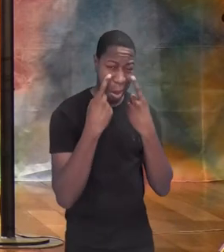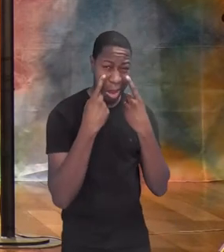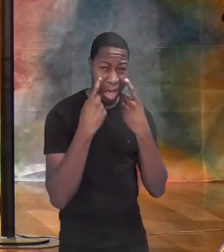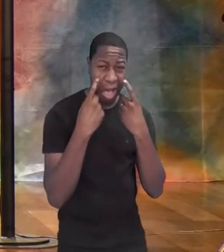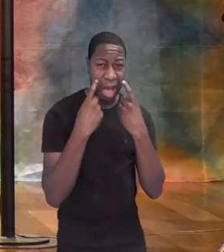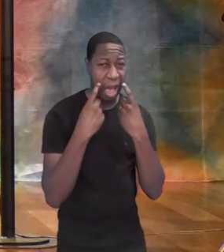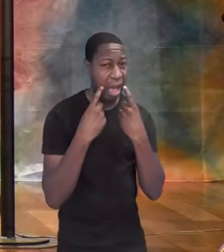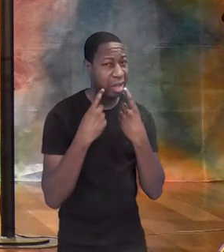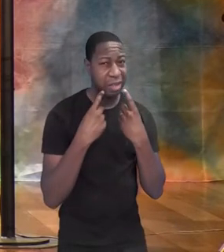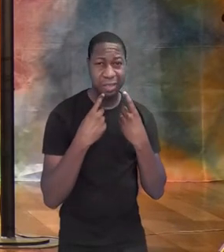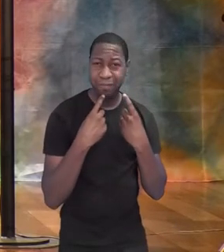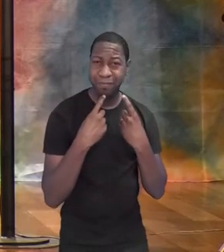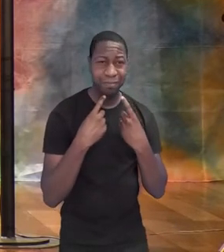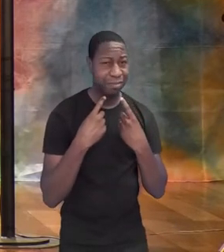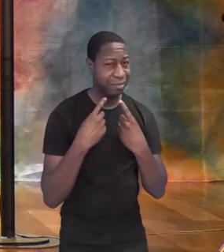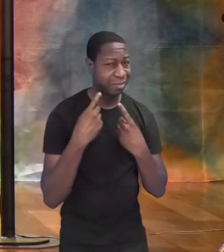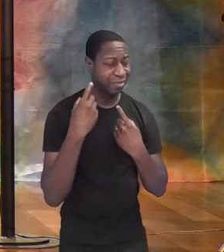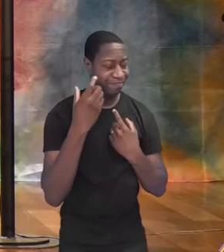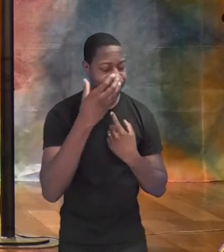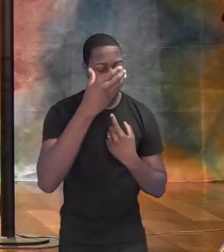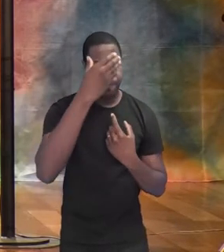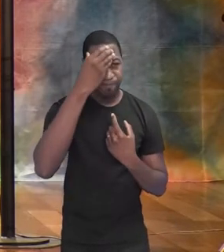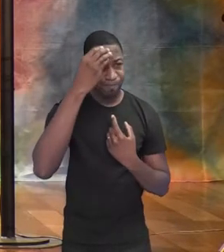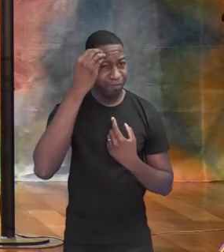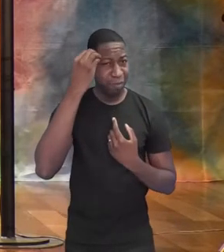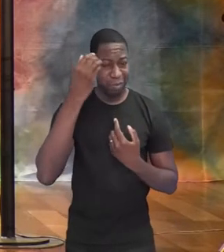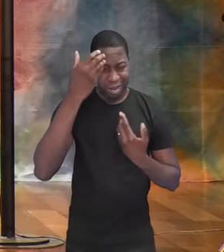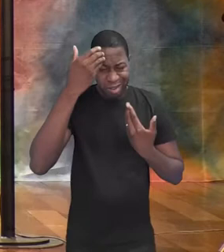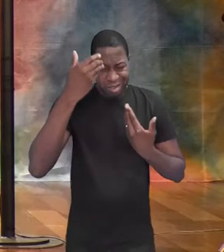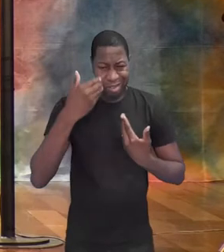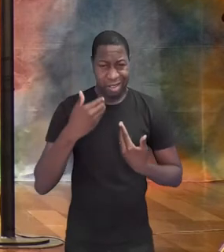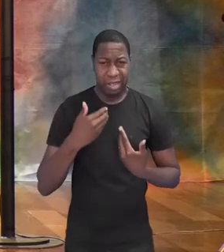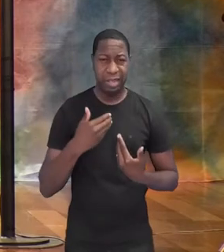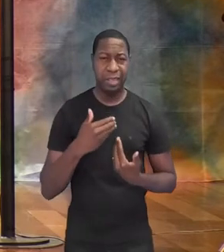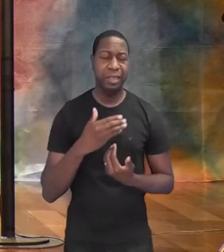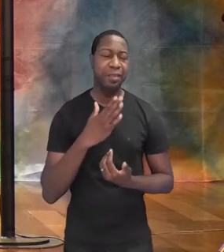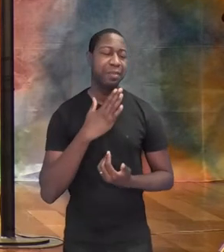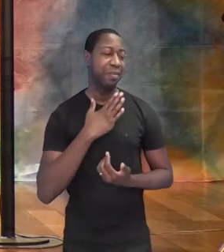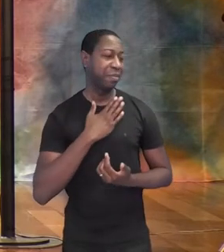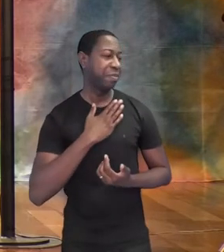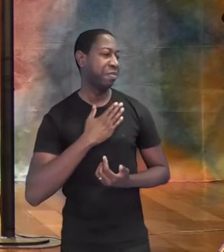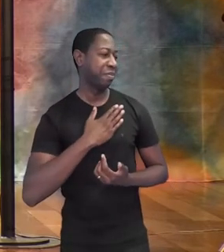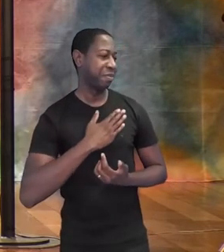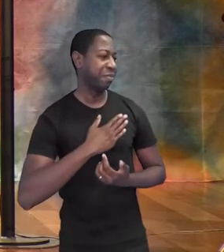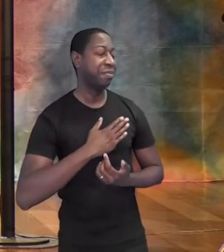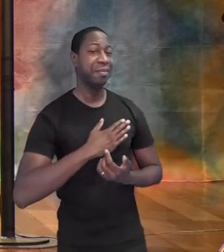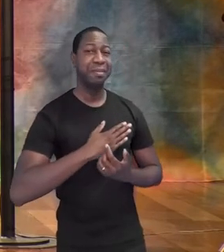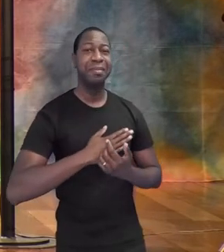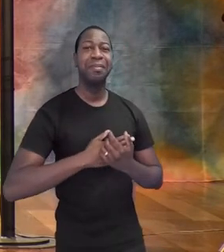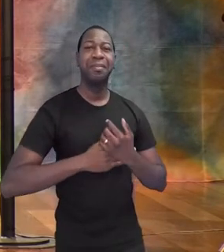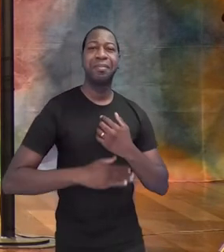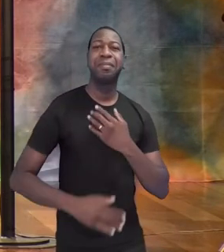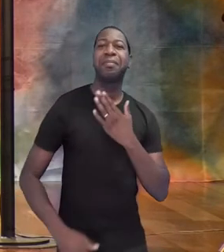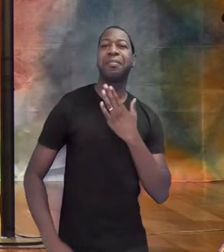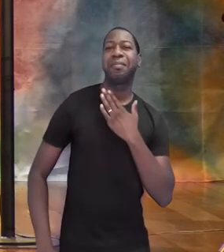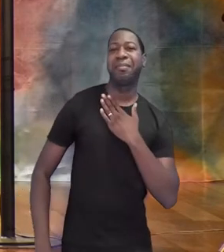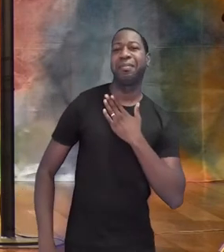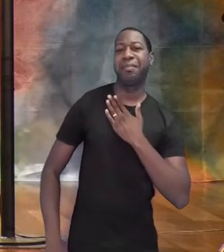danço não sei mais chorar. Eu danço manso muito